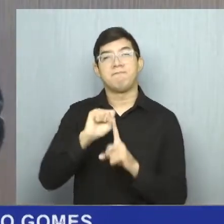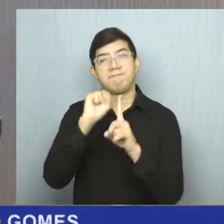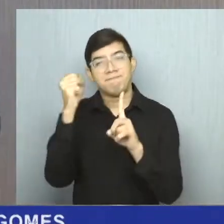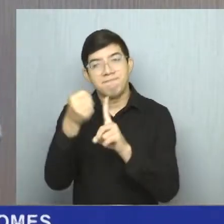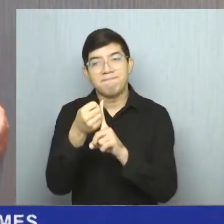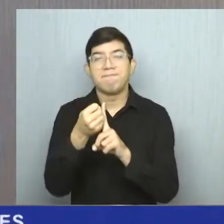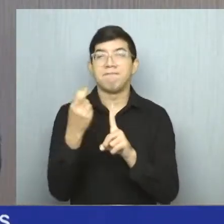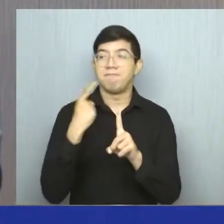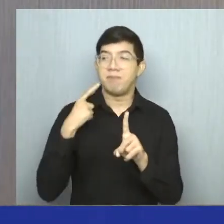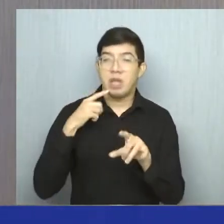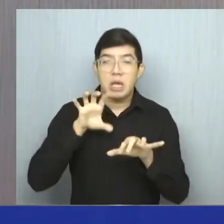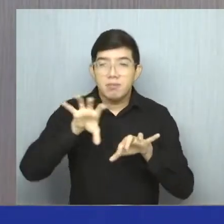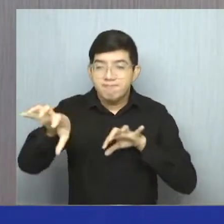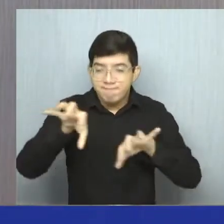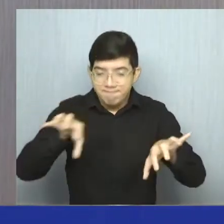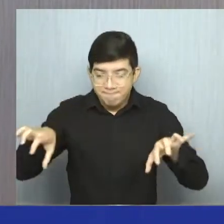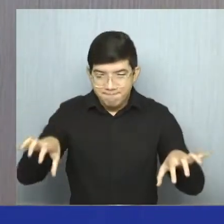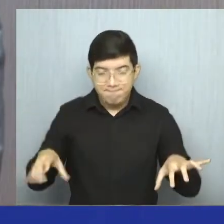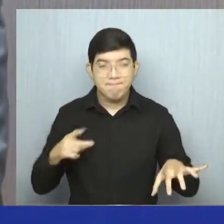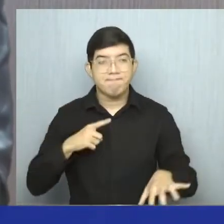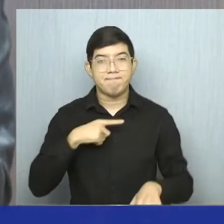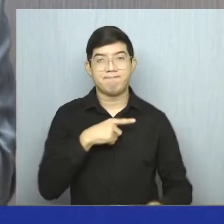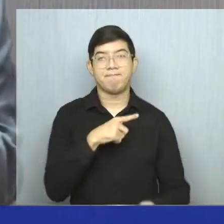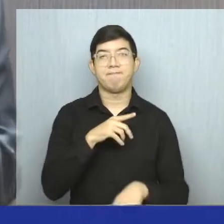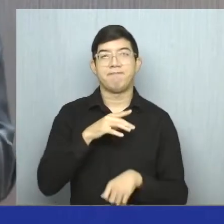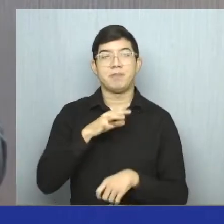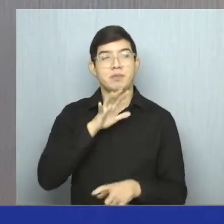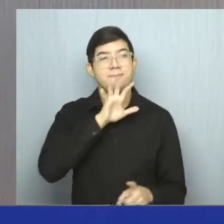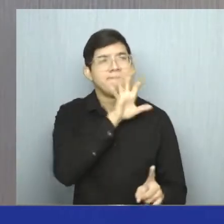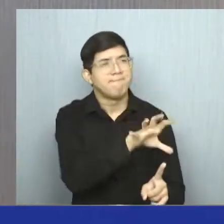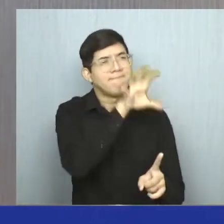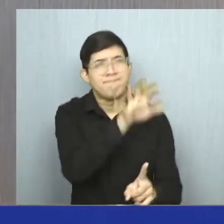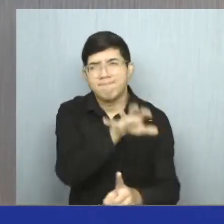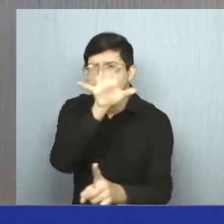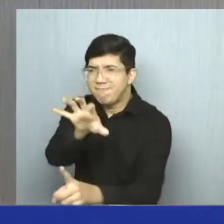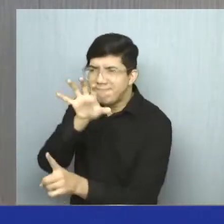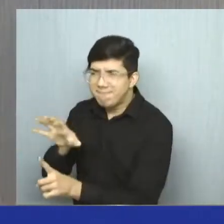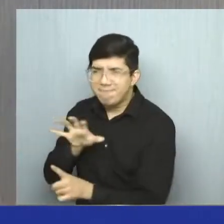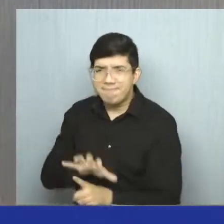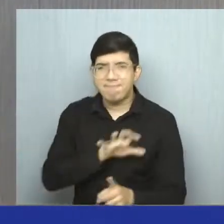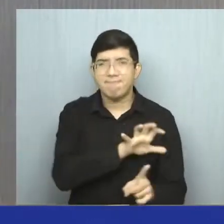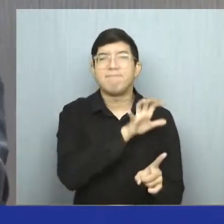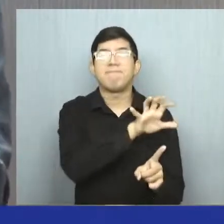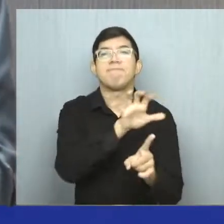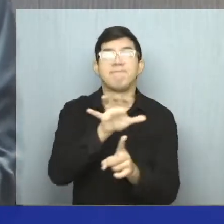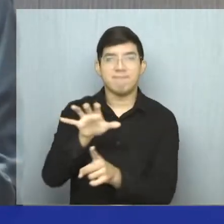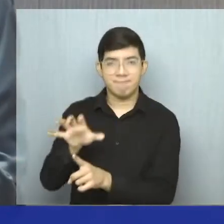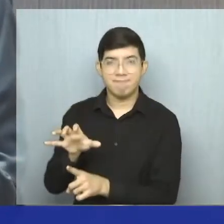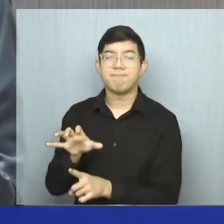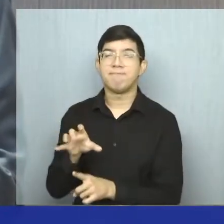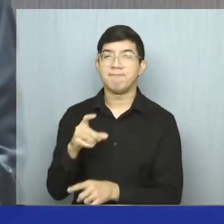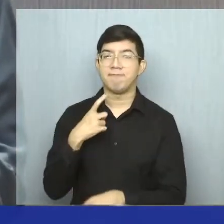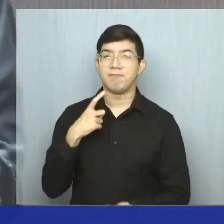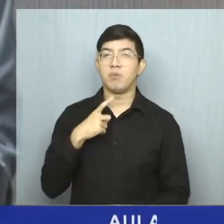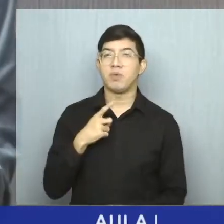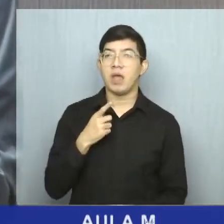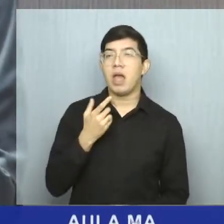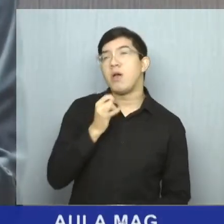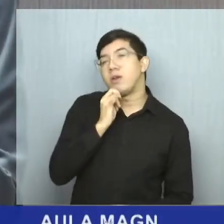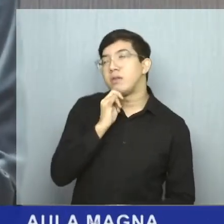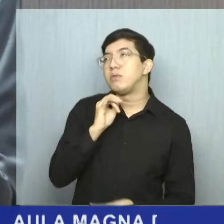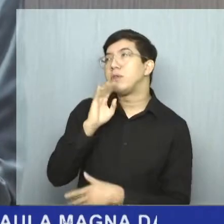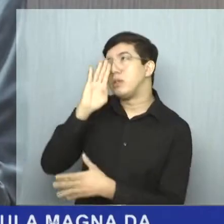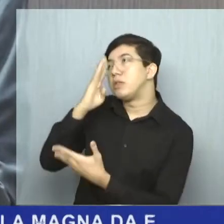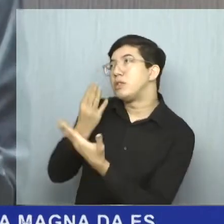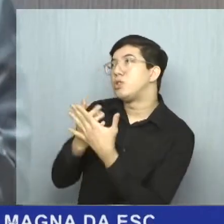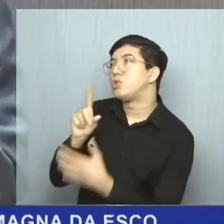que é induzida a escolher o seu parlamentar, e quando estabelece esse contrato de representação com esse parlamentar,